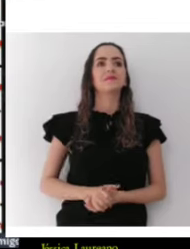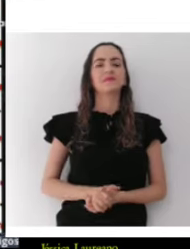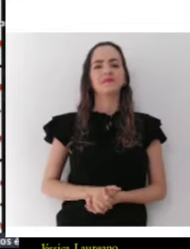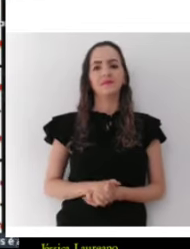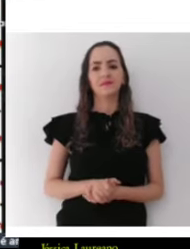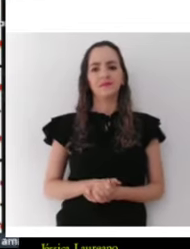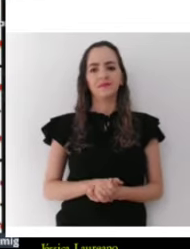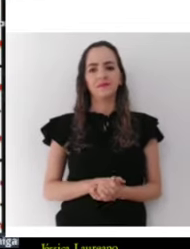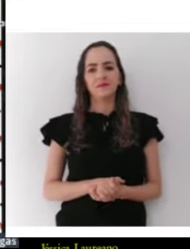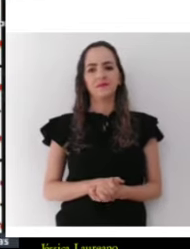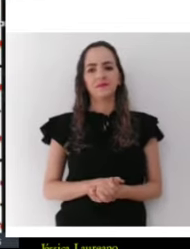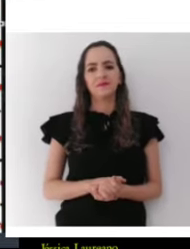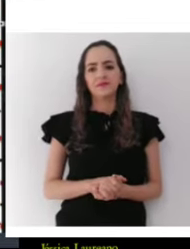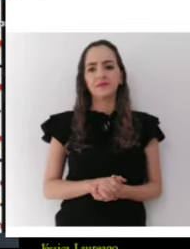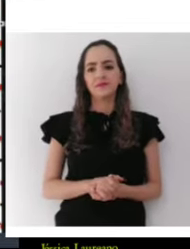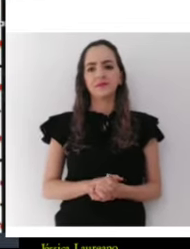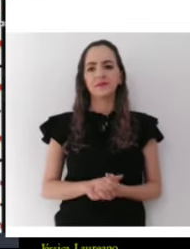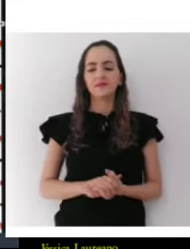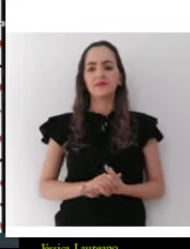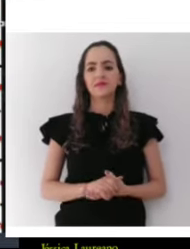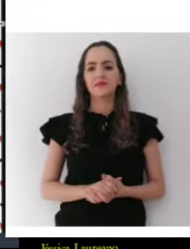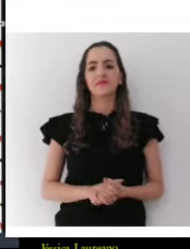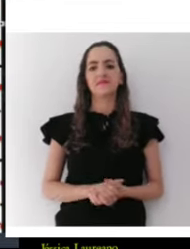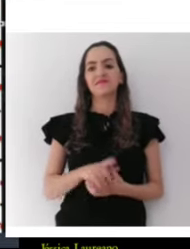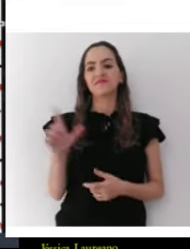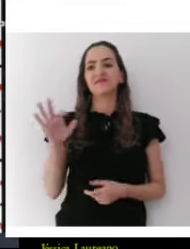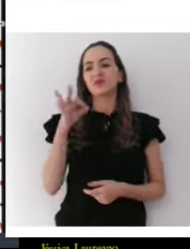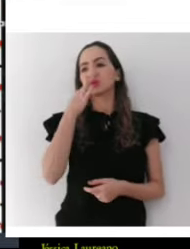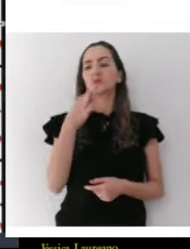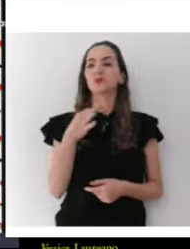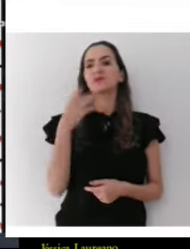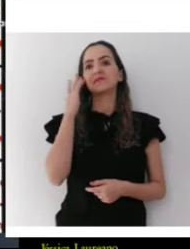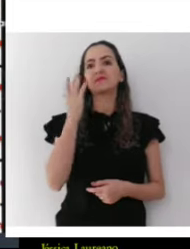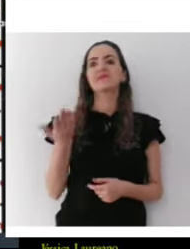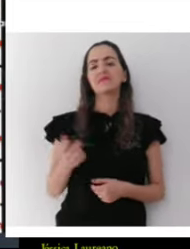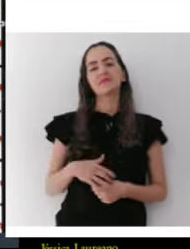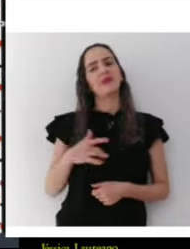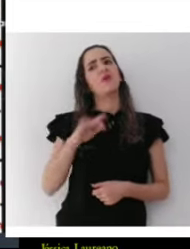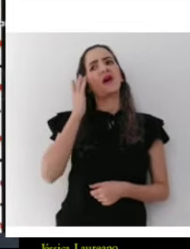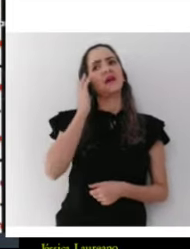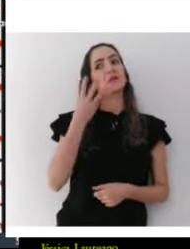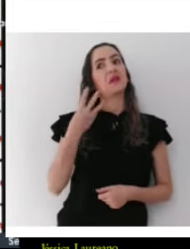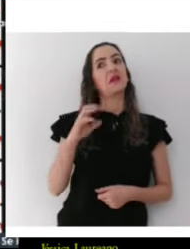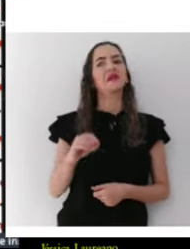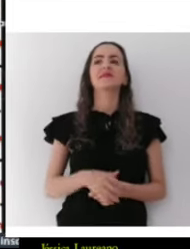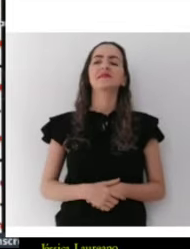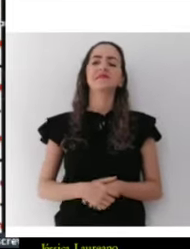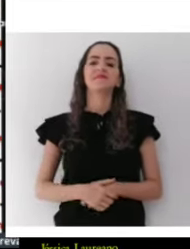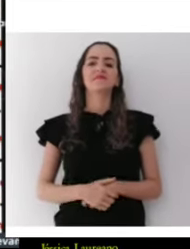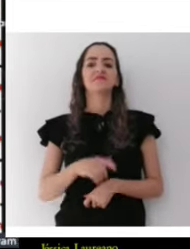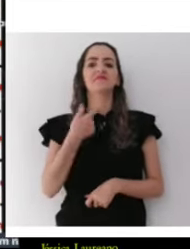Vamos lá. Chuta aí. Eu acho que dá 30. Alguém acha que dá qual